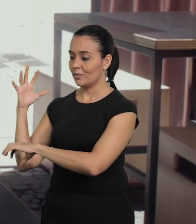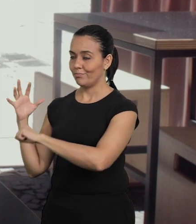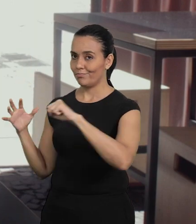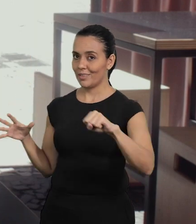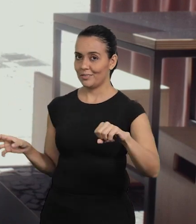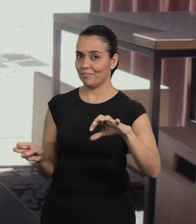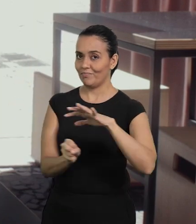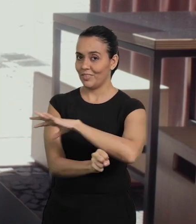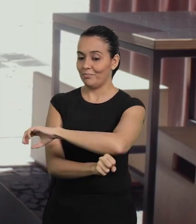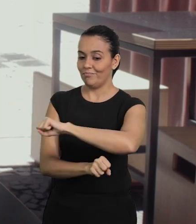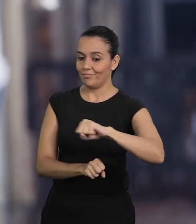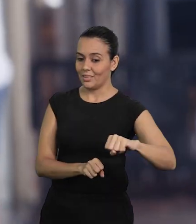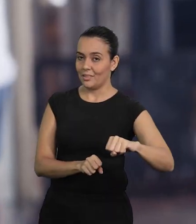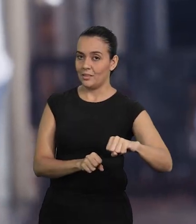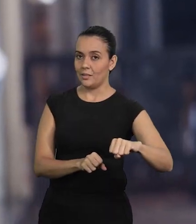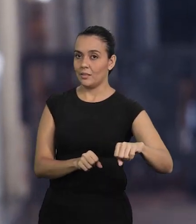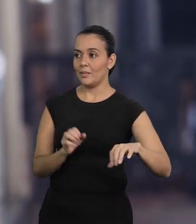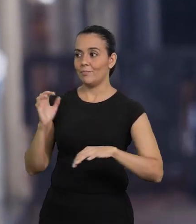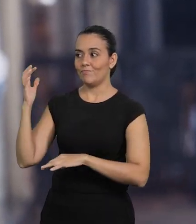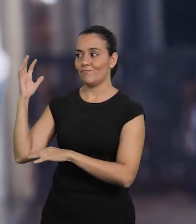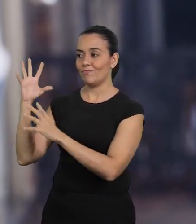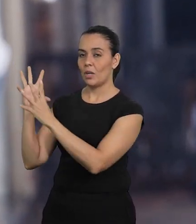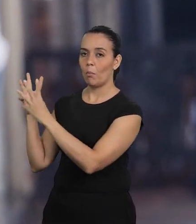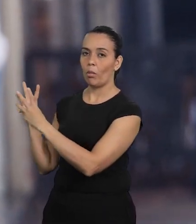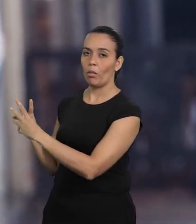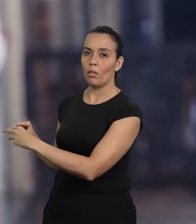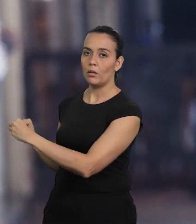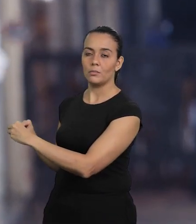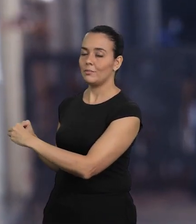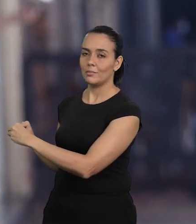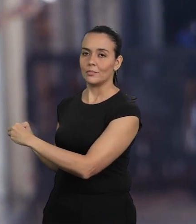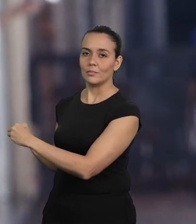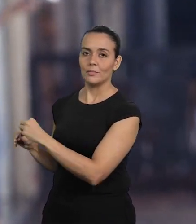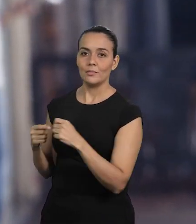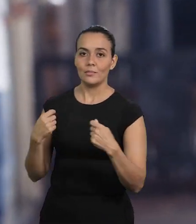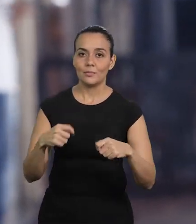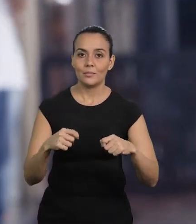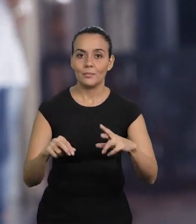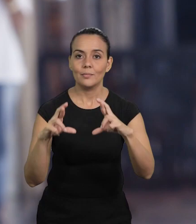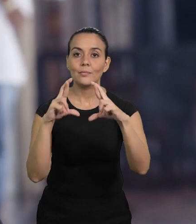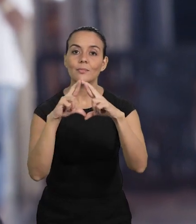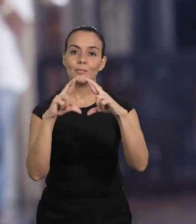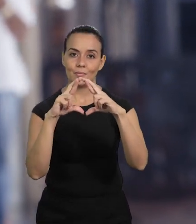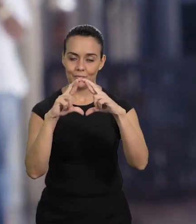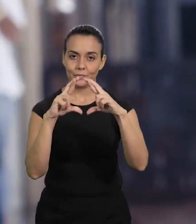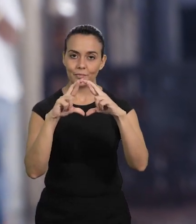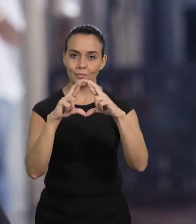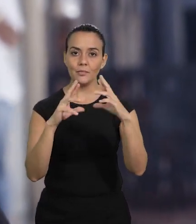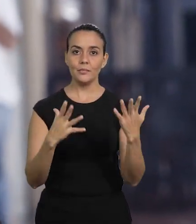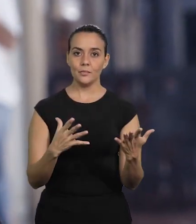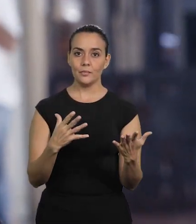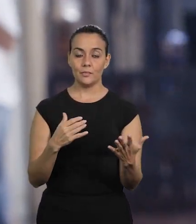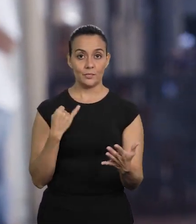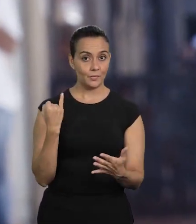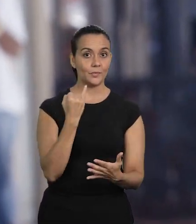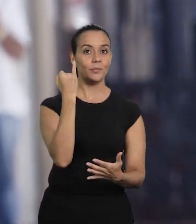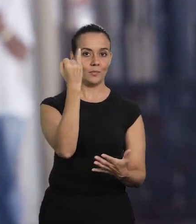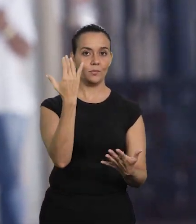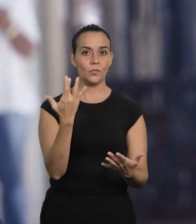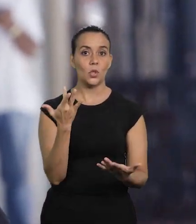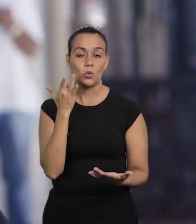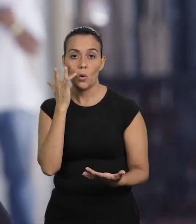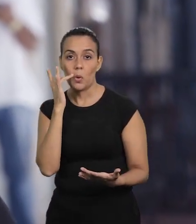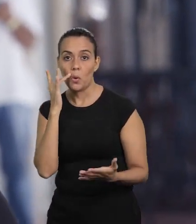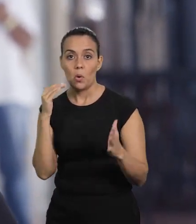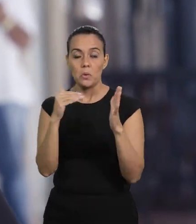em circulação no uso, ao invés de ir lá e retirar novas, né? Então, isso vale para tudo, desde ouro até plástico,